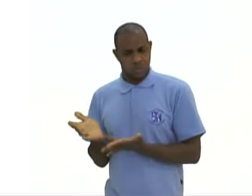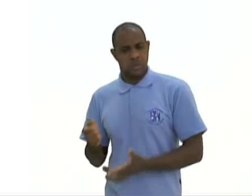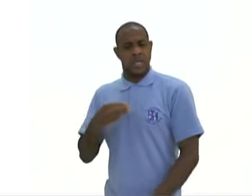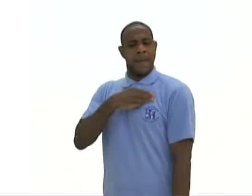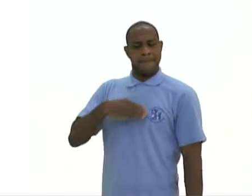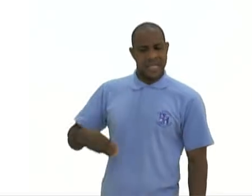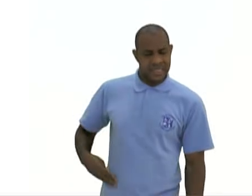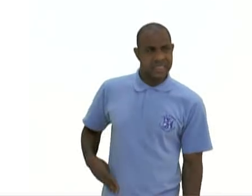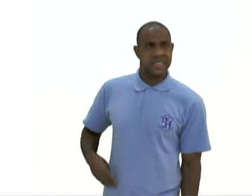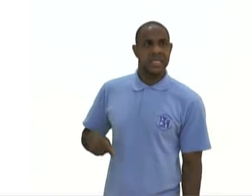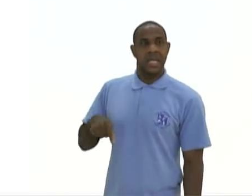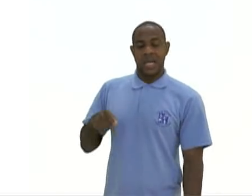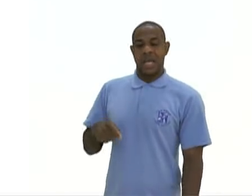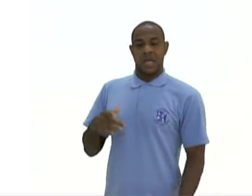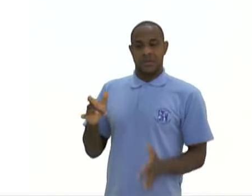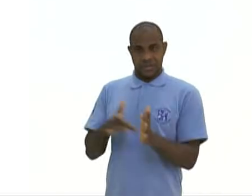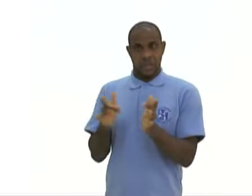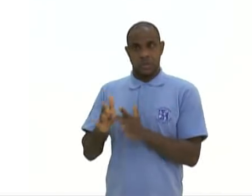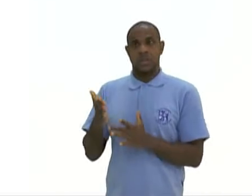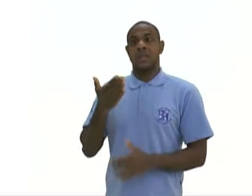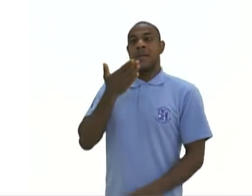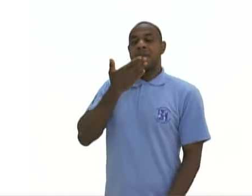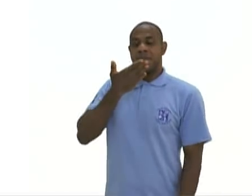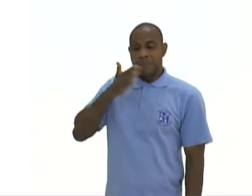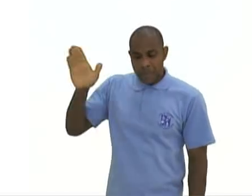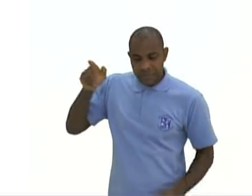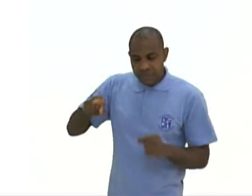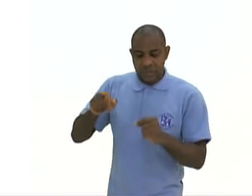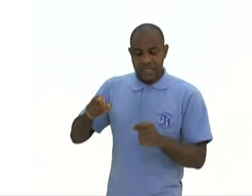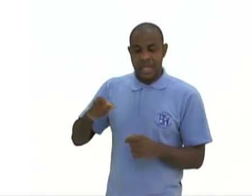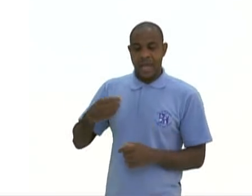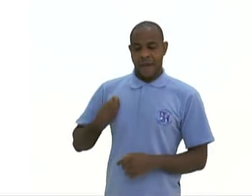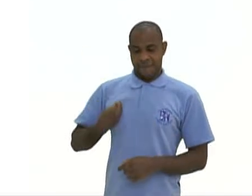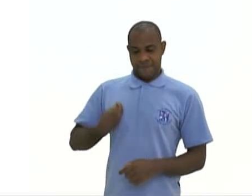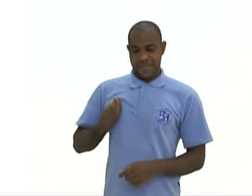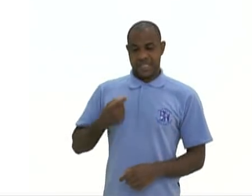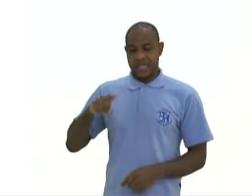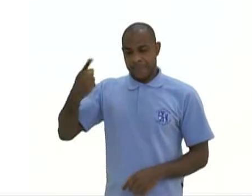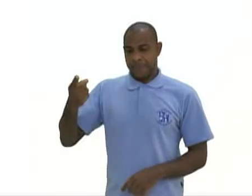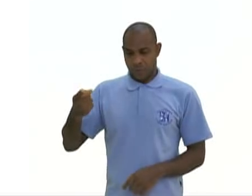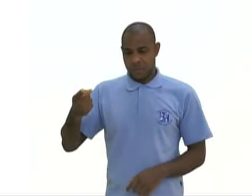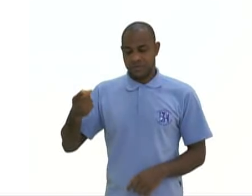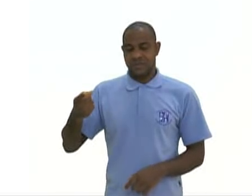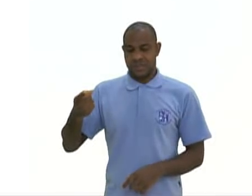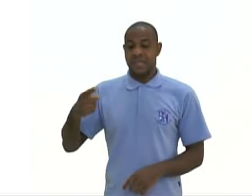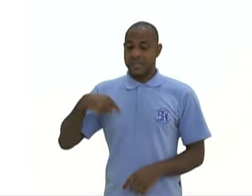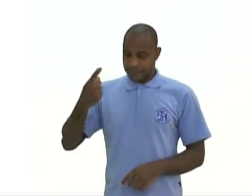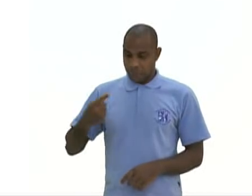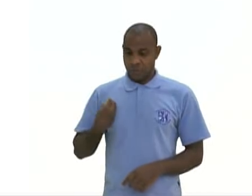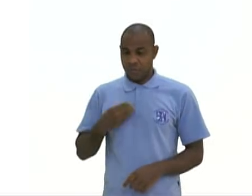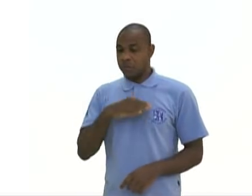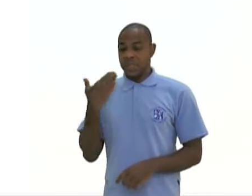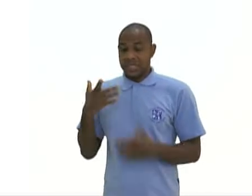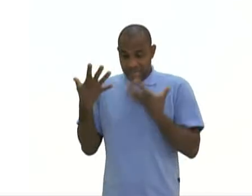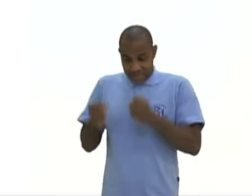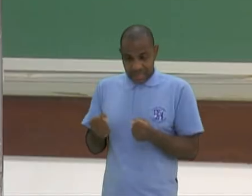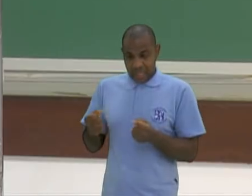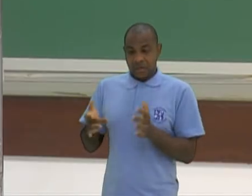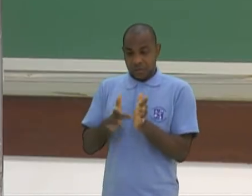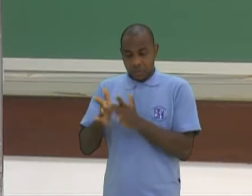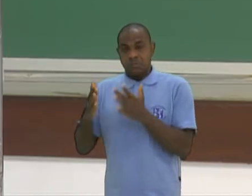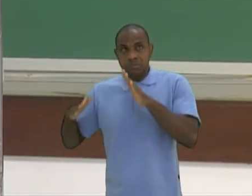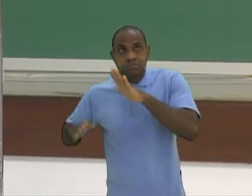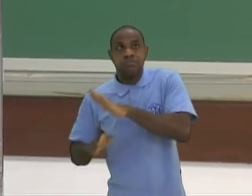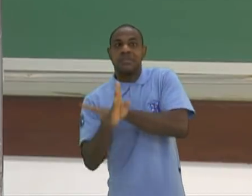de uma vida após a morte, que nós podemos usar o termo aqui de paraíso, muito importante frisar isso, aos